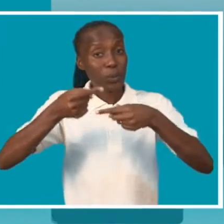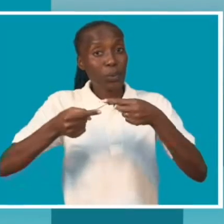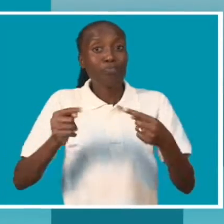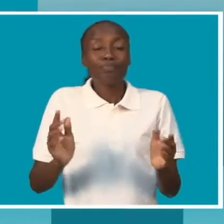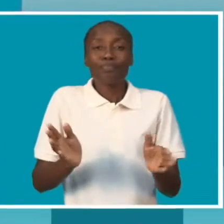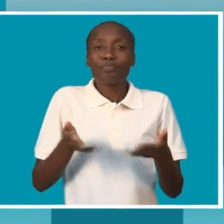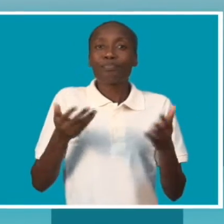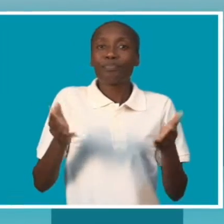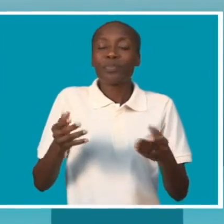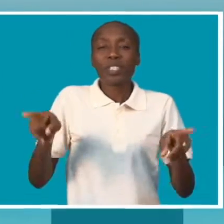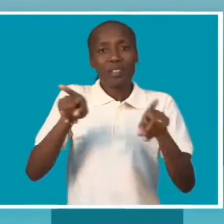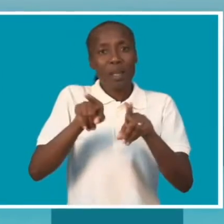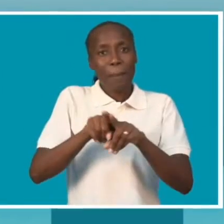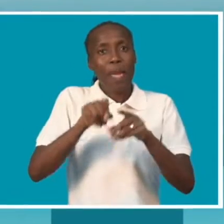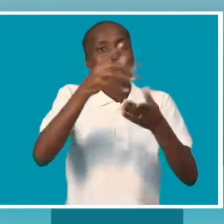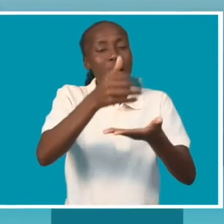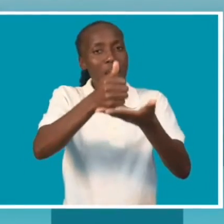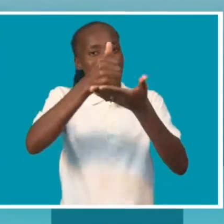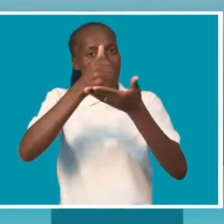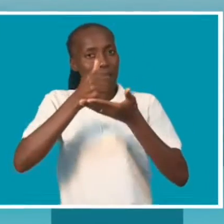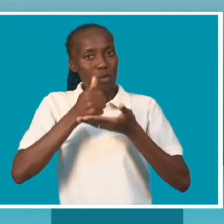que me ajuda também.